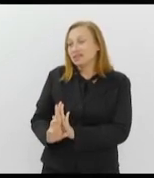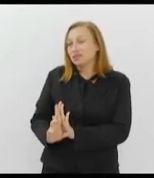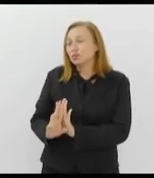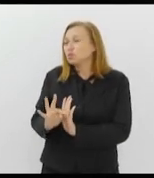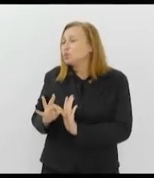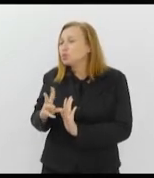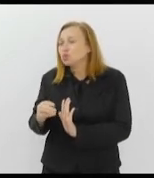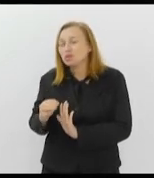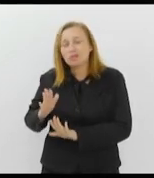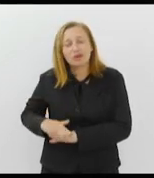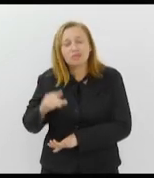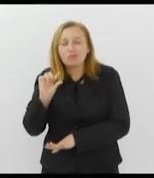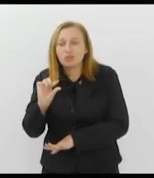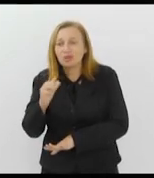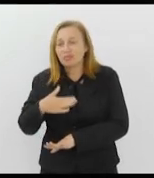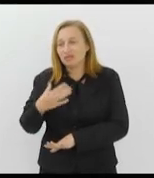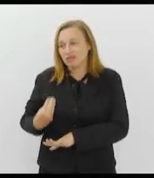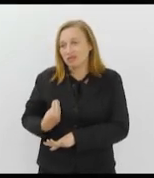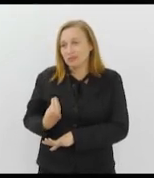mais um pouco na minha vida.